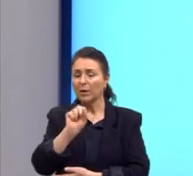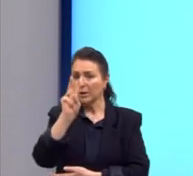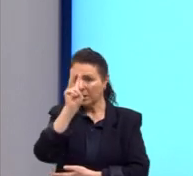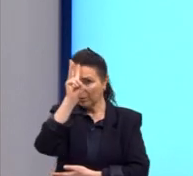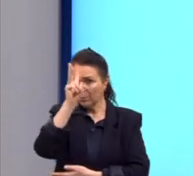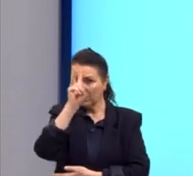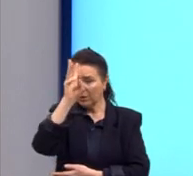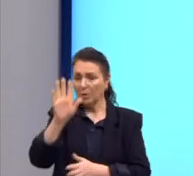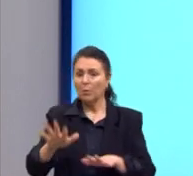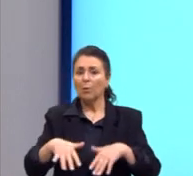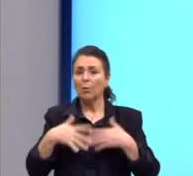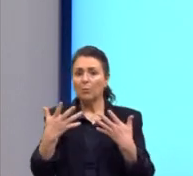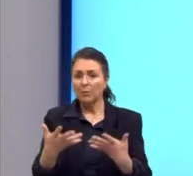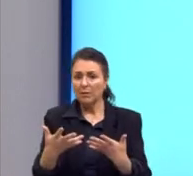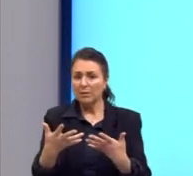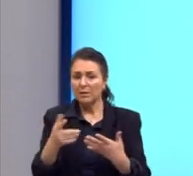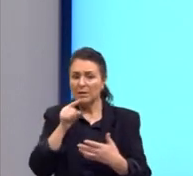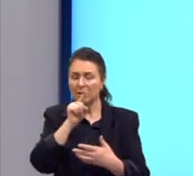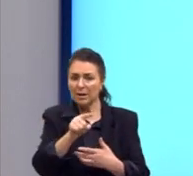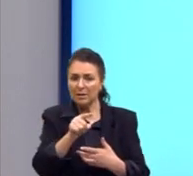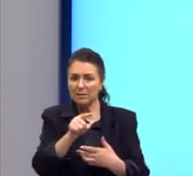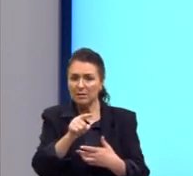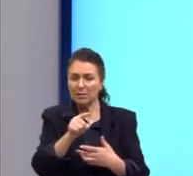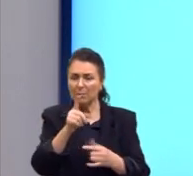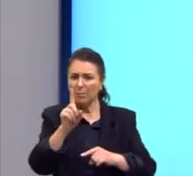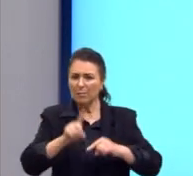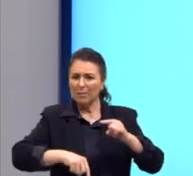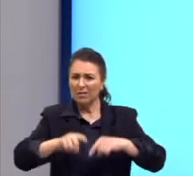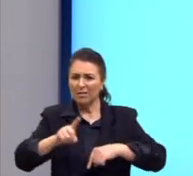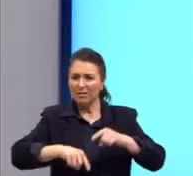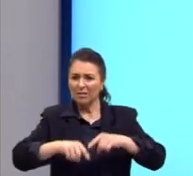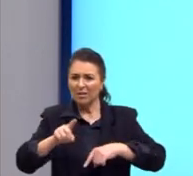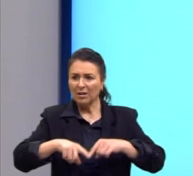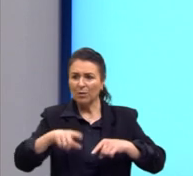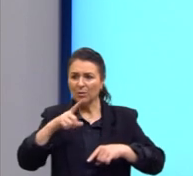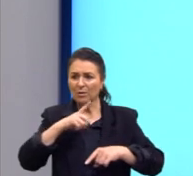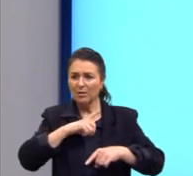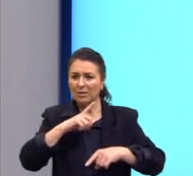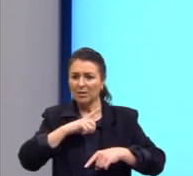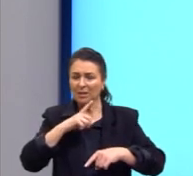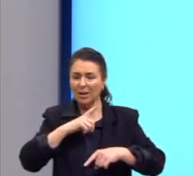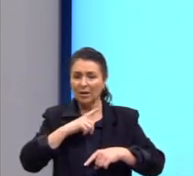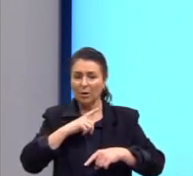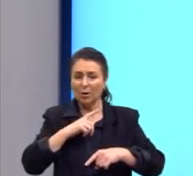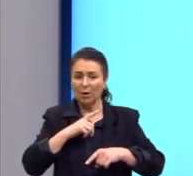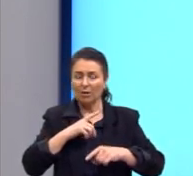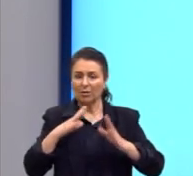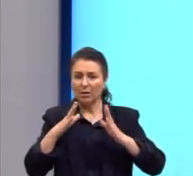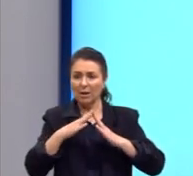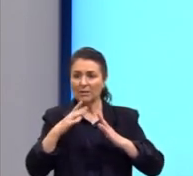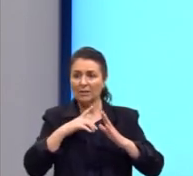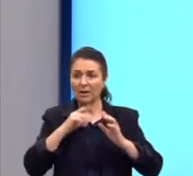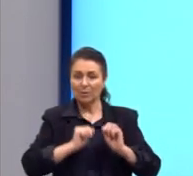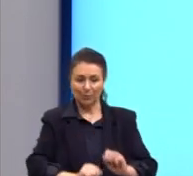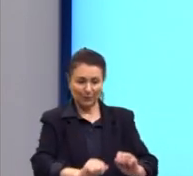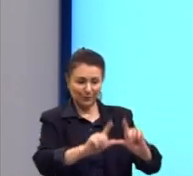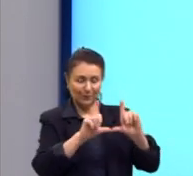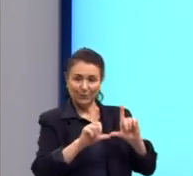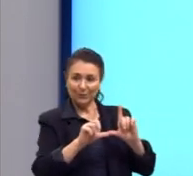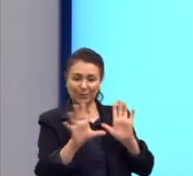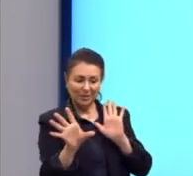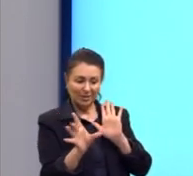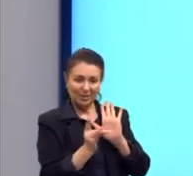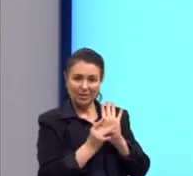né qual é a potência desse equipamento e aqui né geralmente a gente tem nosso Equipamentos elétricos essa etiqueta né